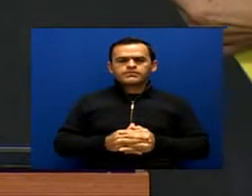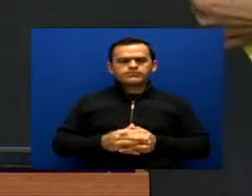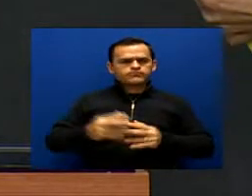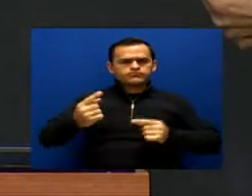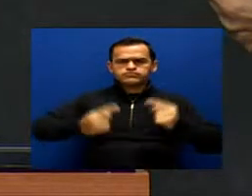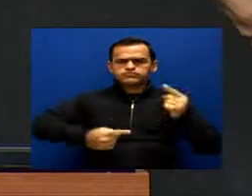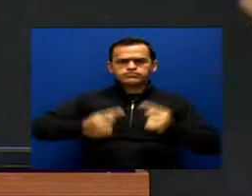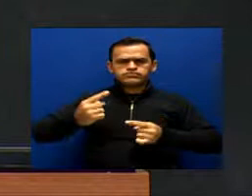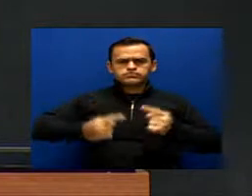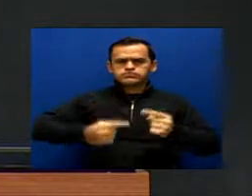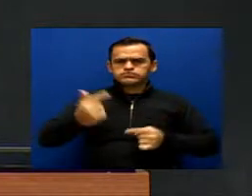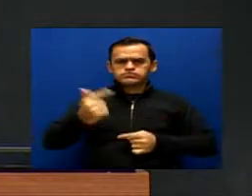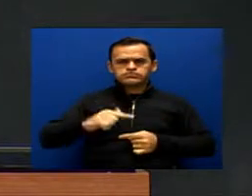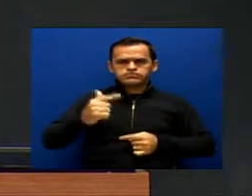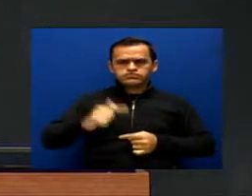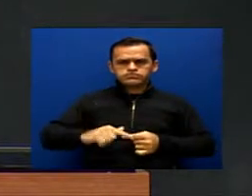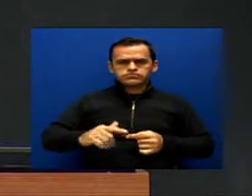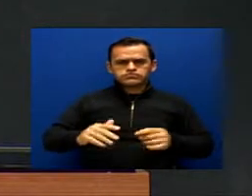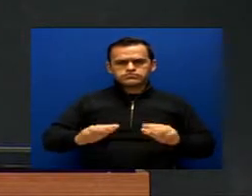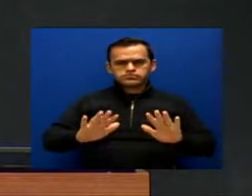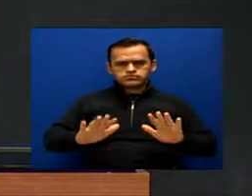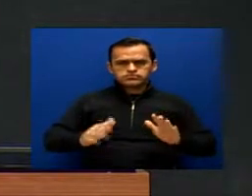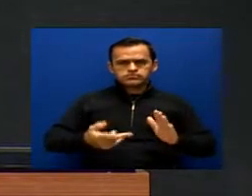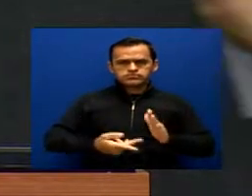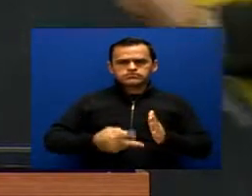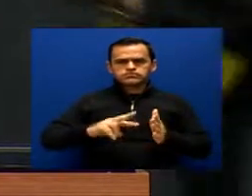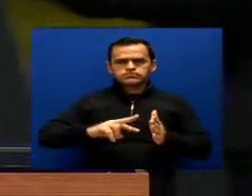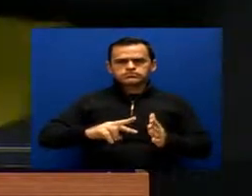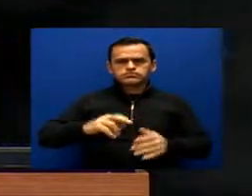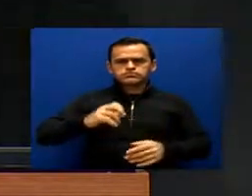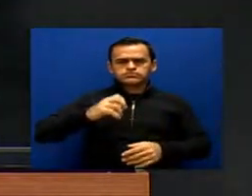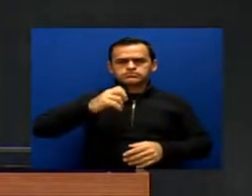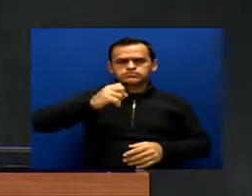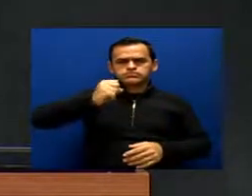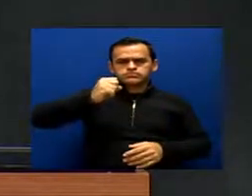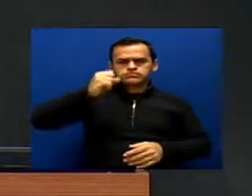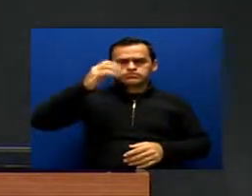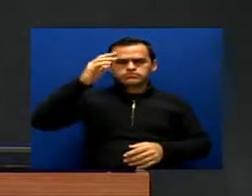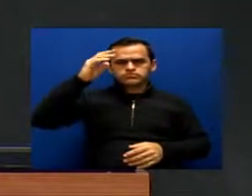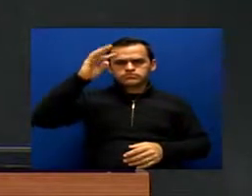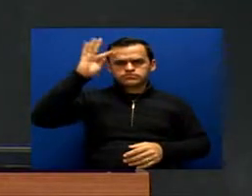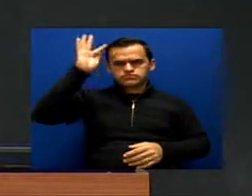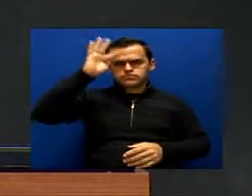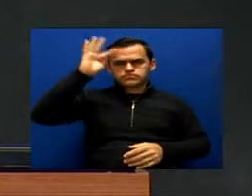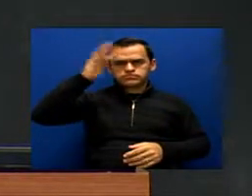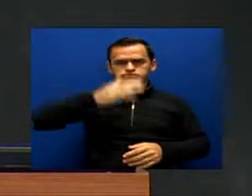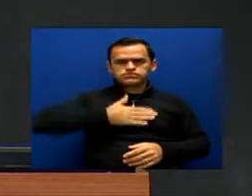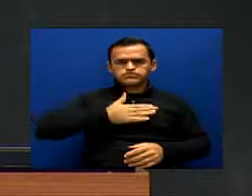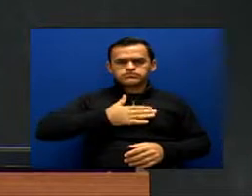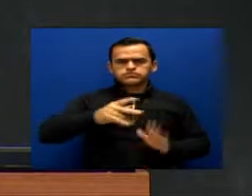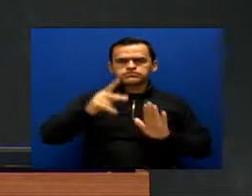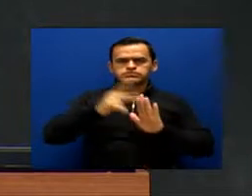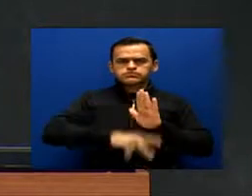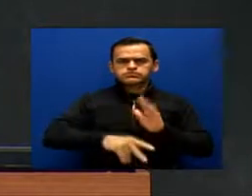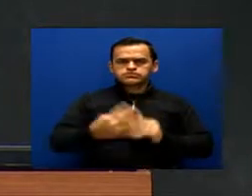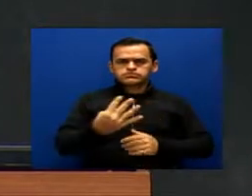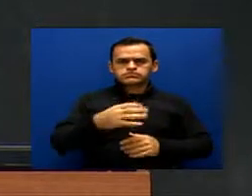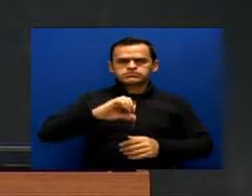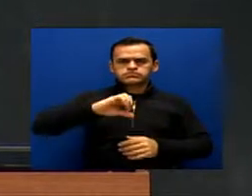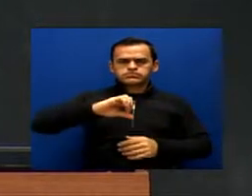Tem discussão. Tá, eu já faço a inversão. Vereador Fausto Pérez, por gentileza, apresento o meu. É o